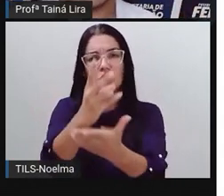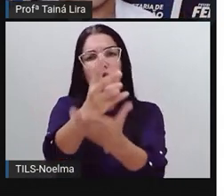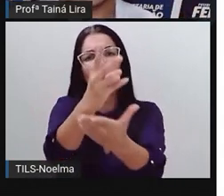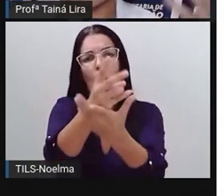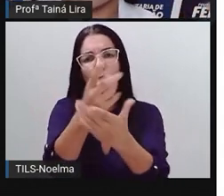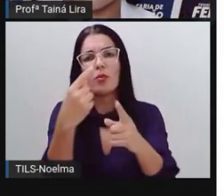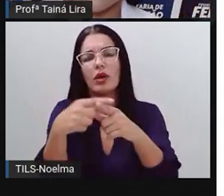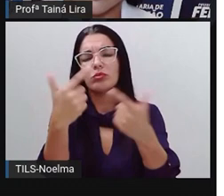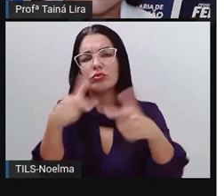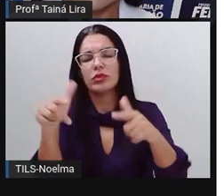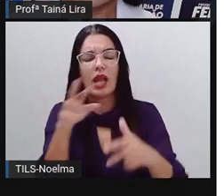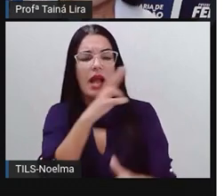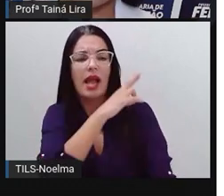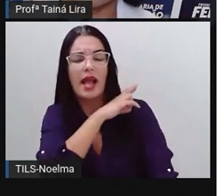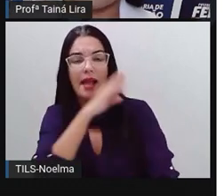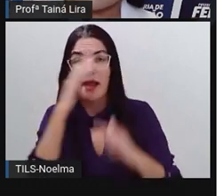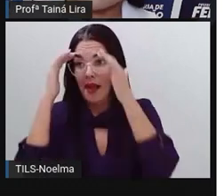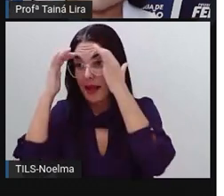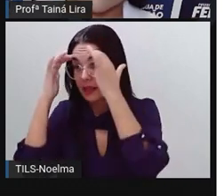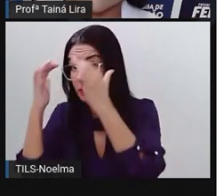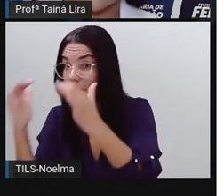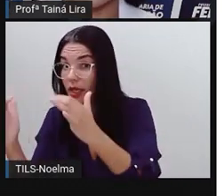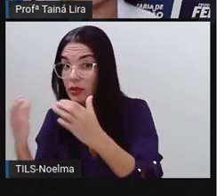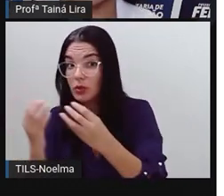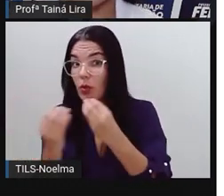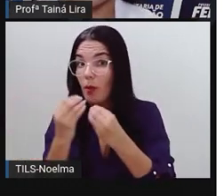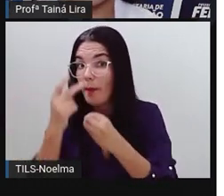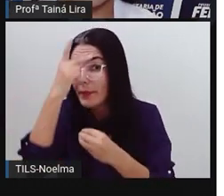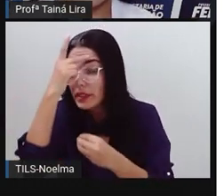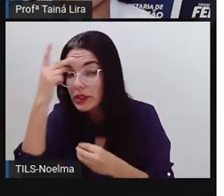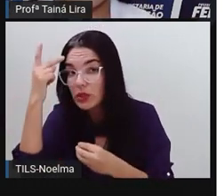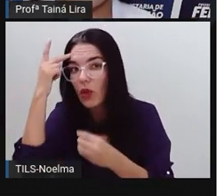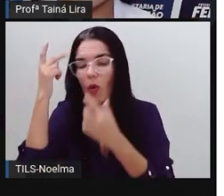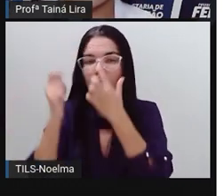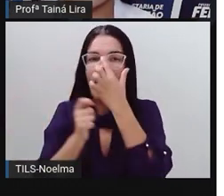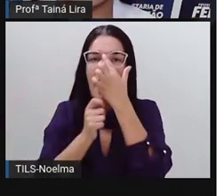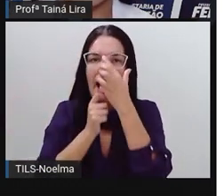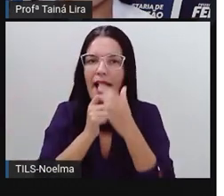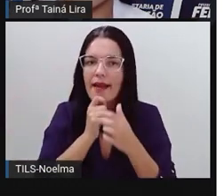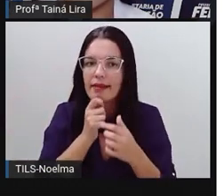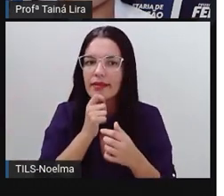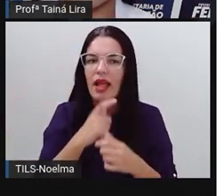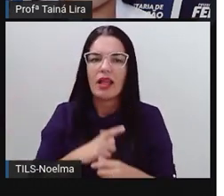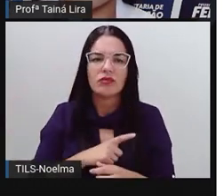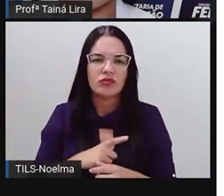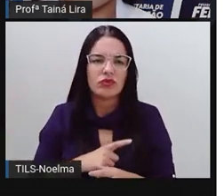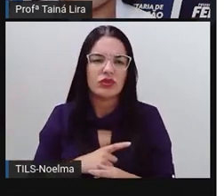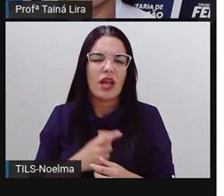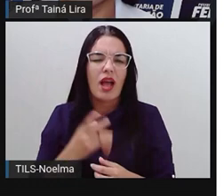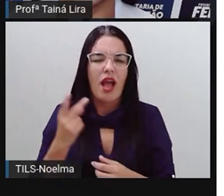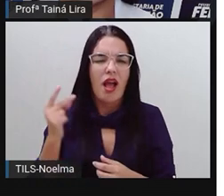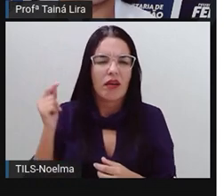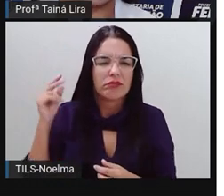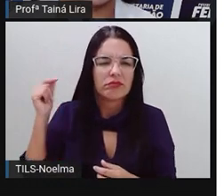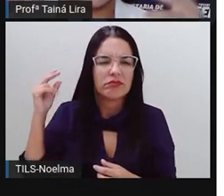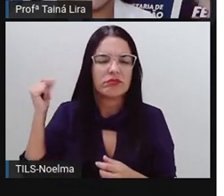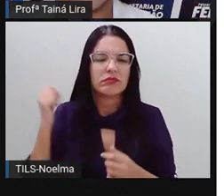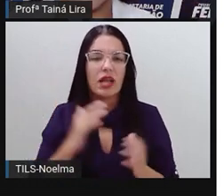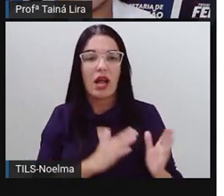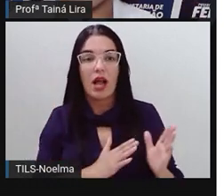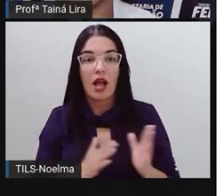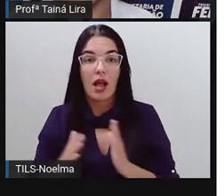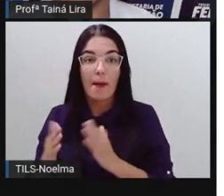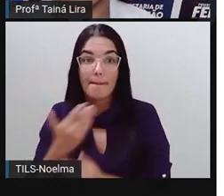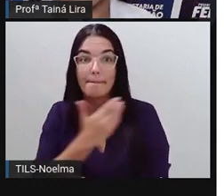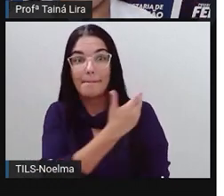ainda não eram respeitados né como pessoas ainda existia naquela época é muito